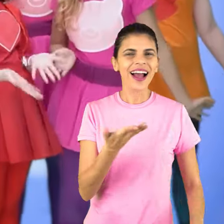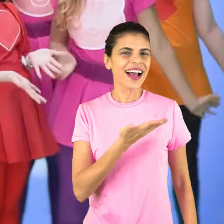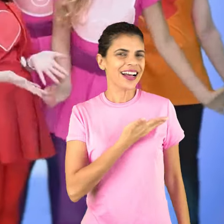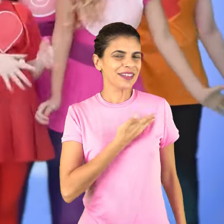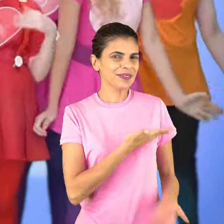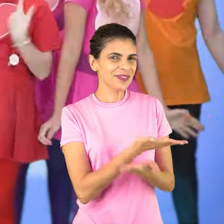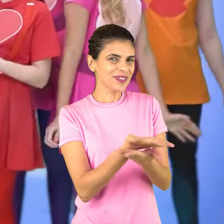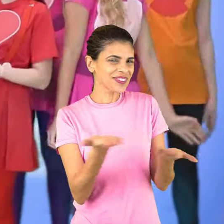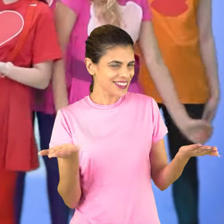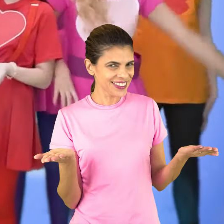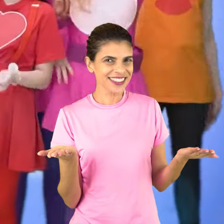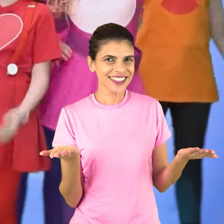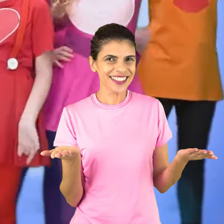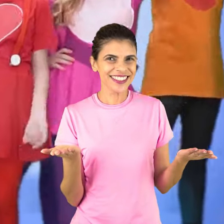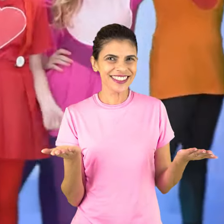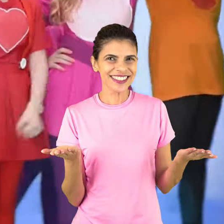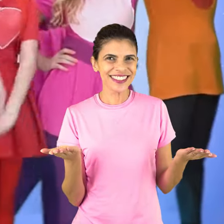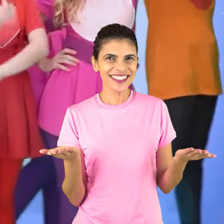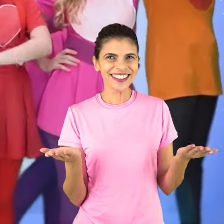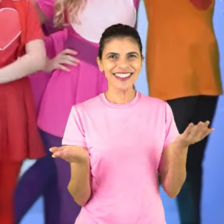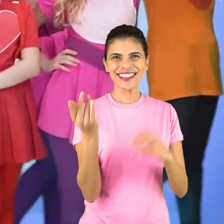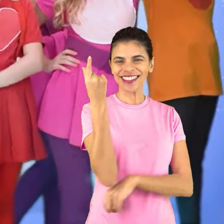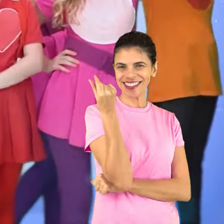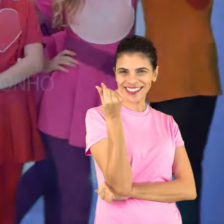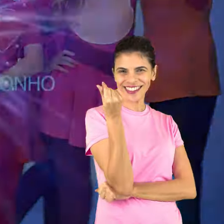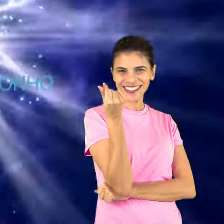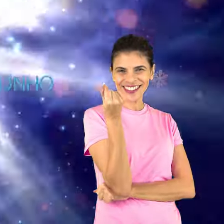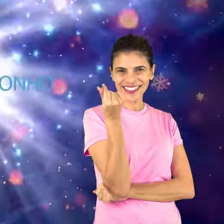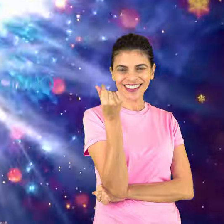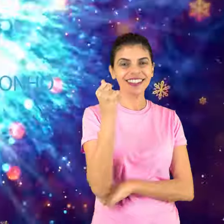para seus amigos e amigas.